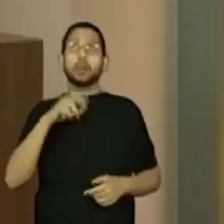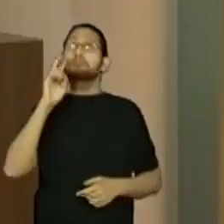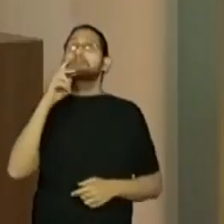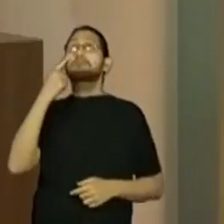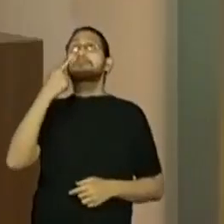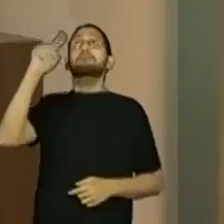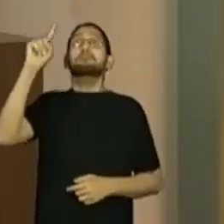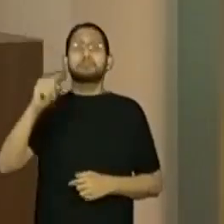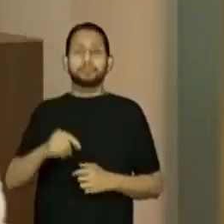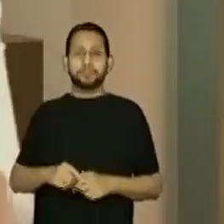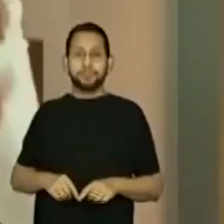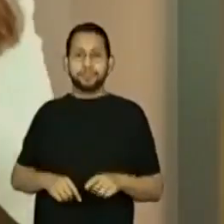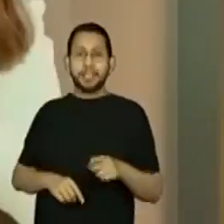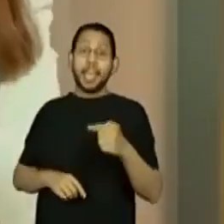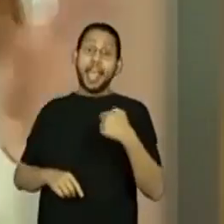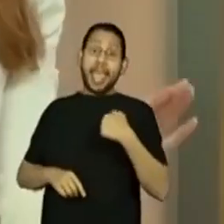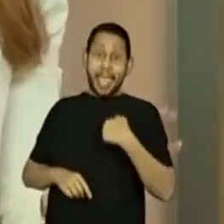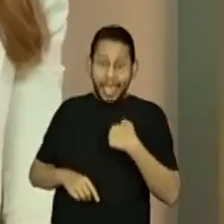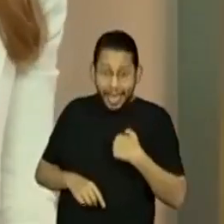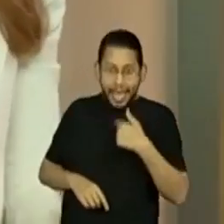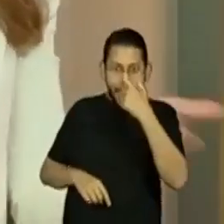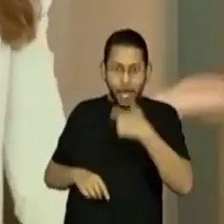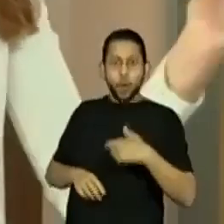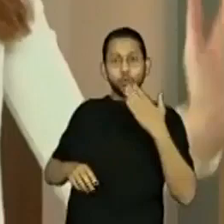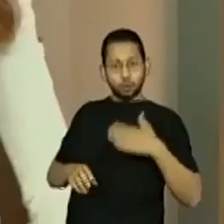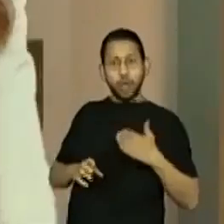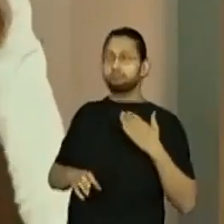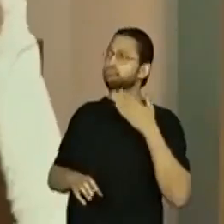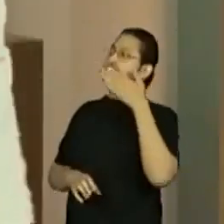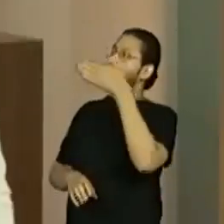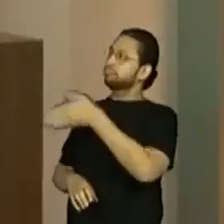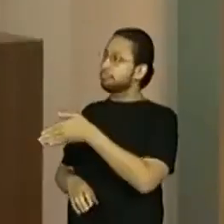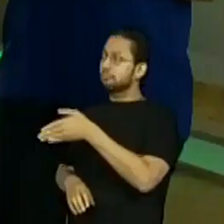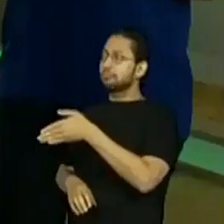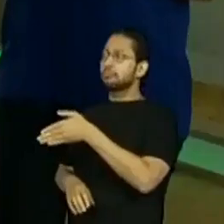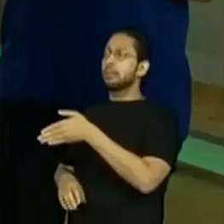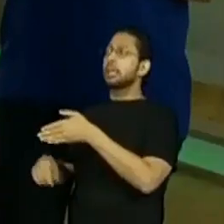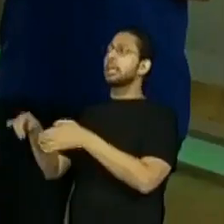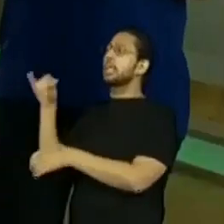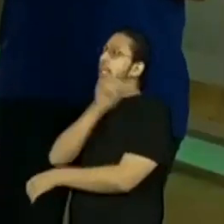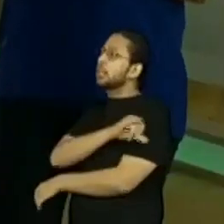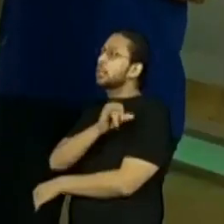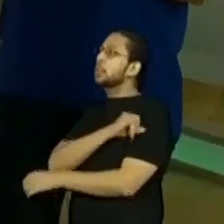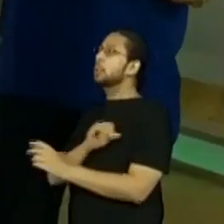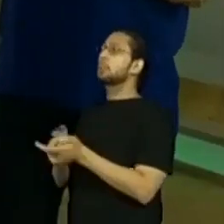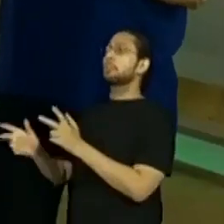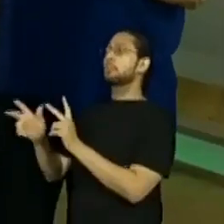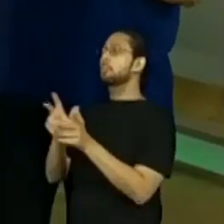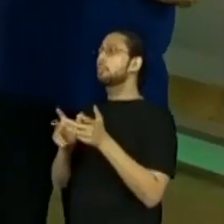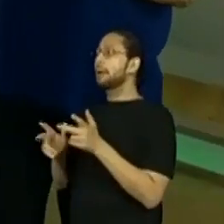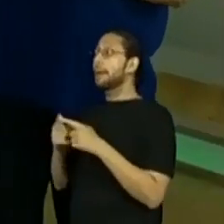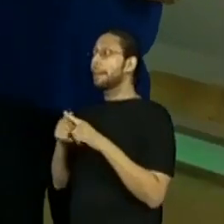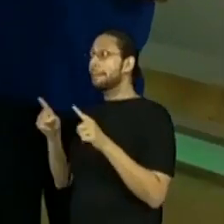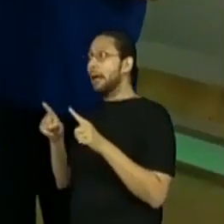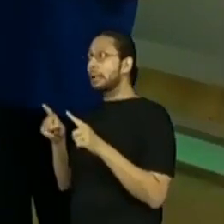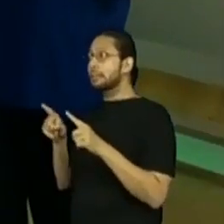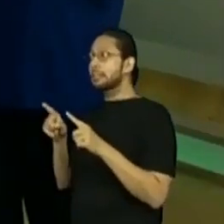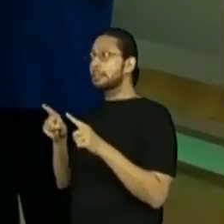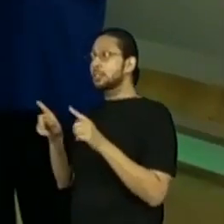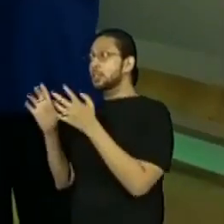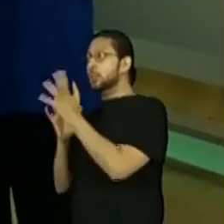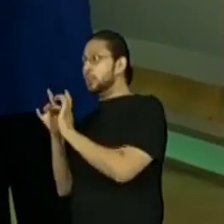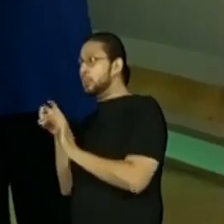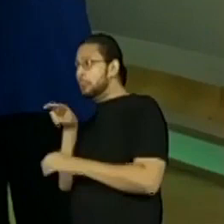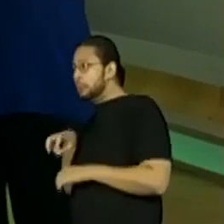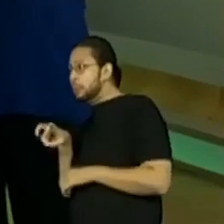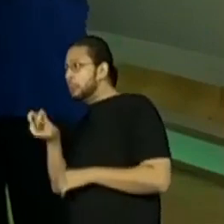Você acredita que eu já fui para a cidade do Rio de Janeiro várias vezes, mas nunca tive o prazer de ir lá visitar? Fica bem cheio, né?